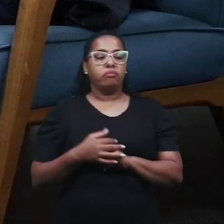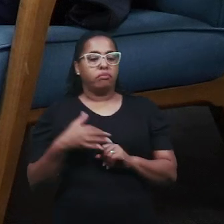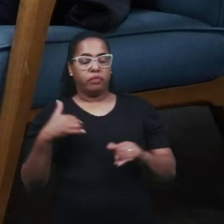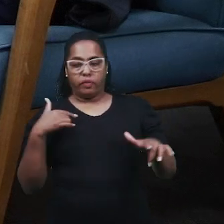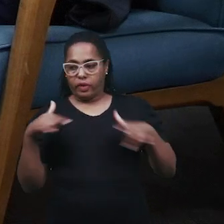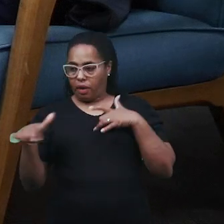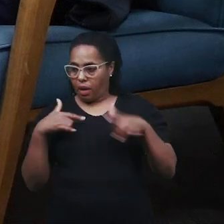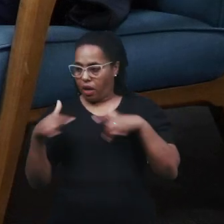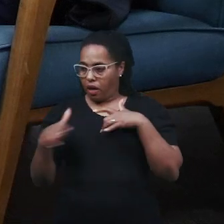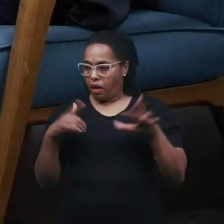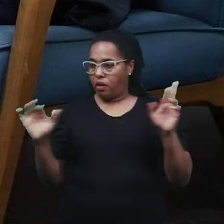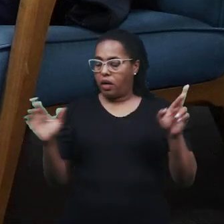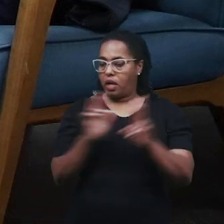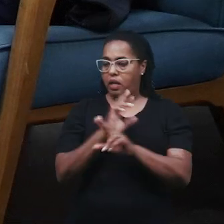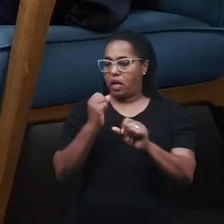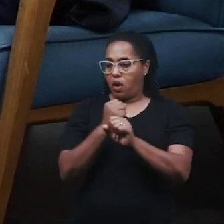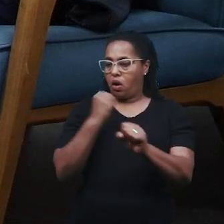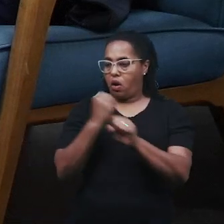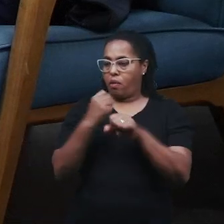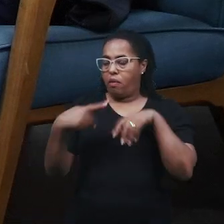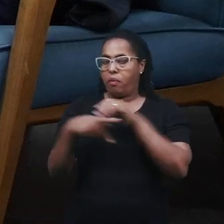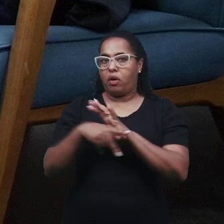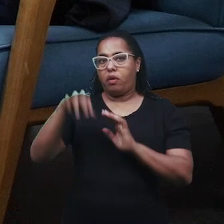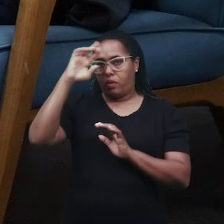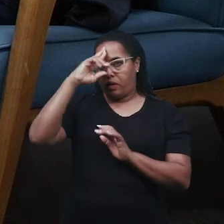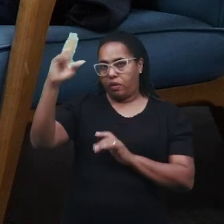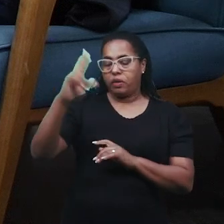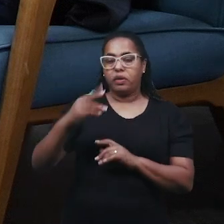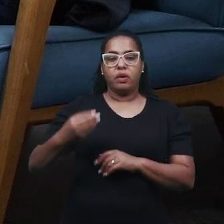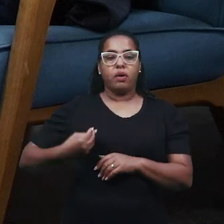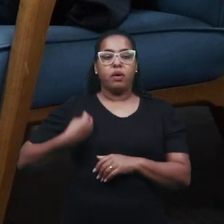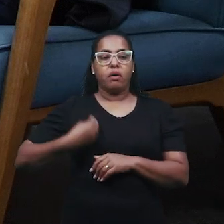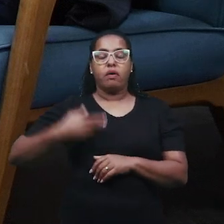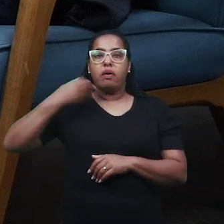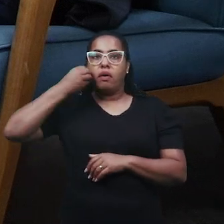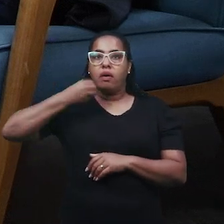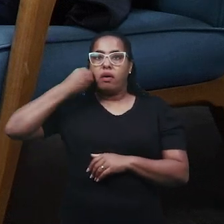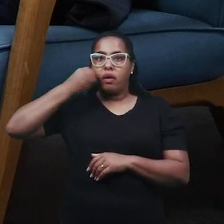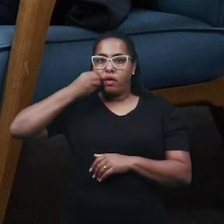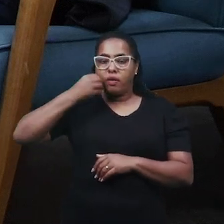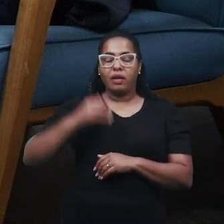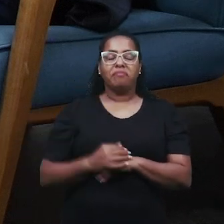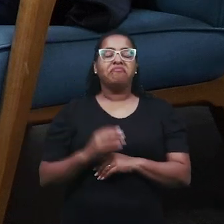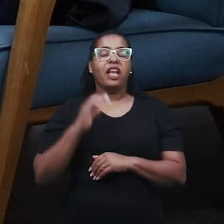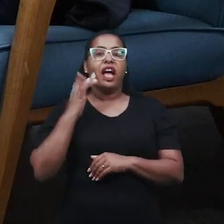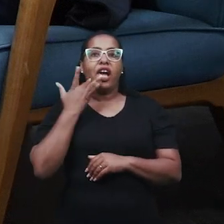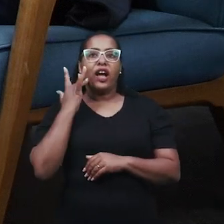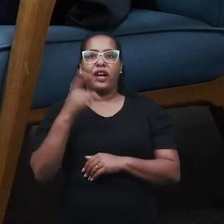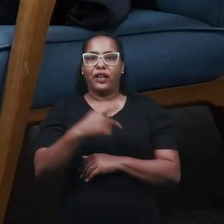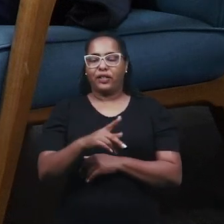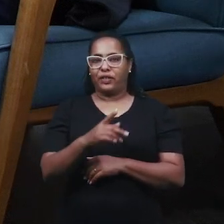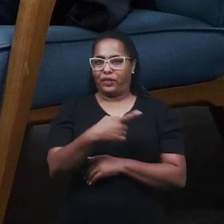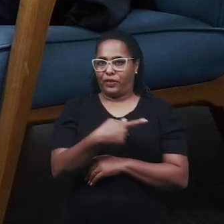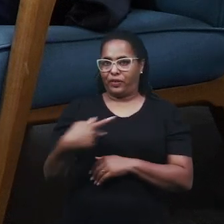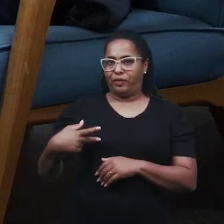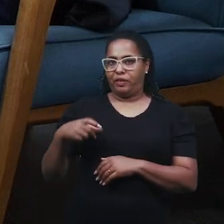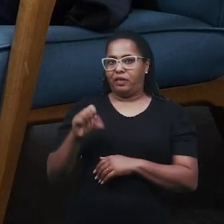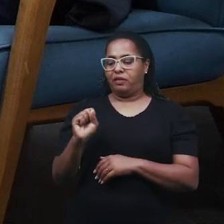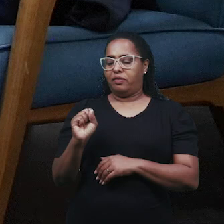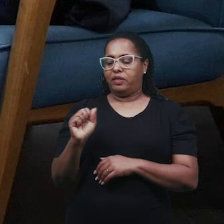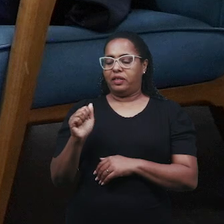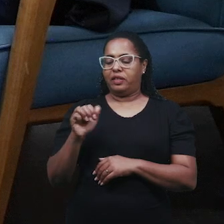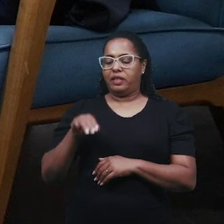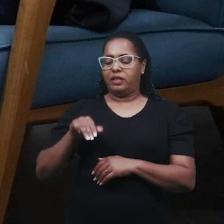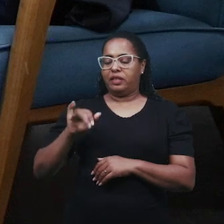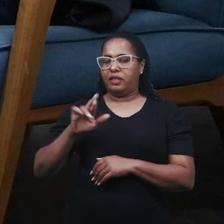lá, envolvido com a obra do Senhor, Sim. Vivendo uma experiência ali. Eu acho que o pastor Samir, só com ele a gente dava